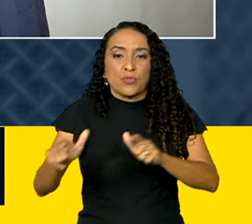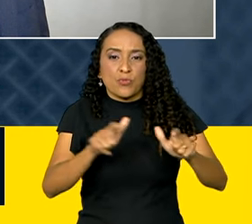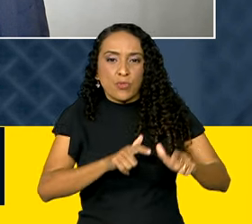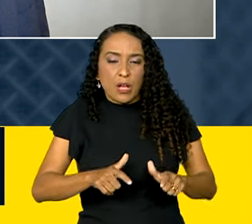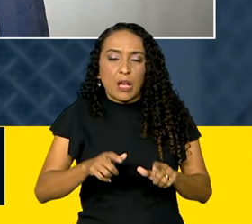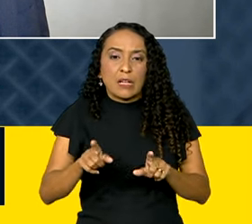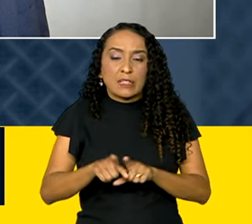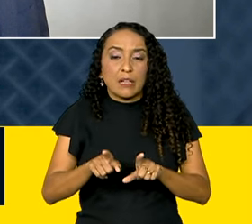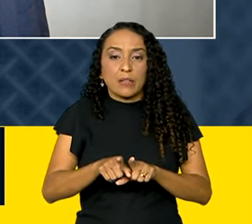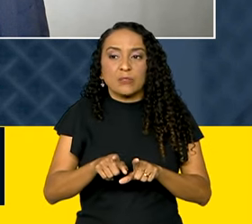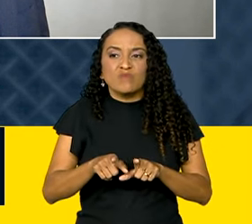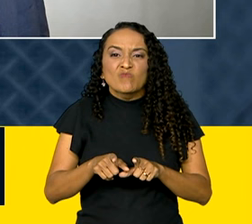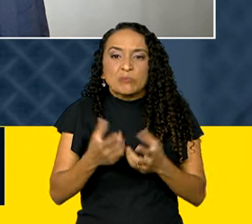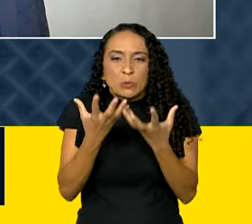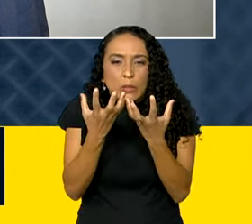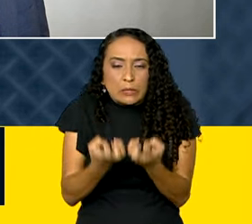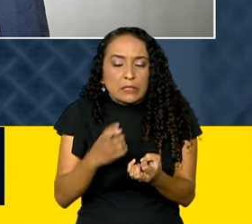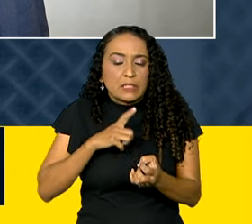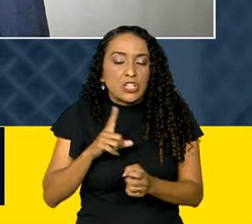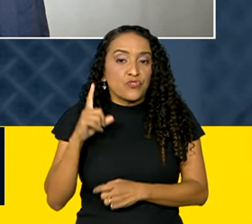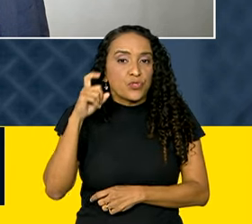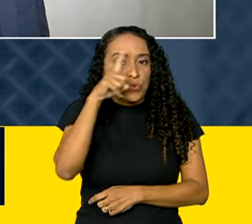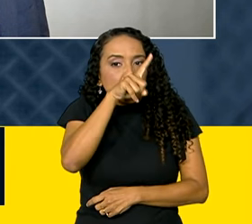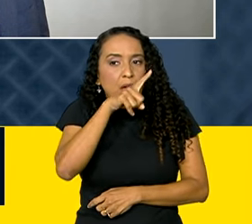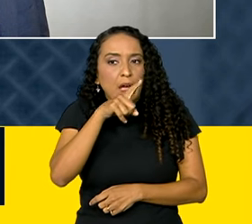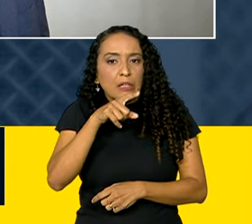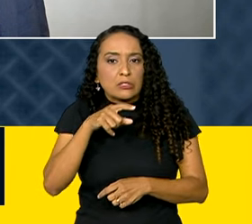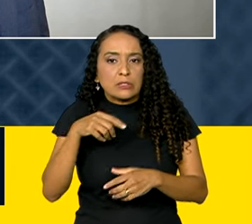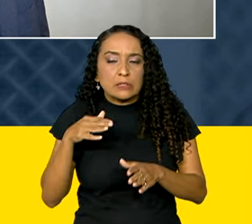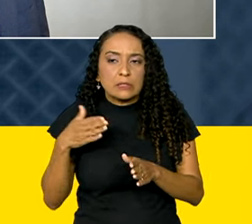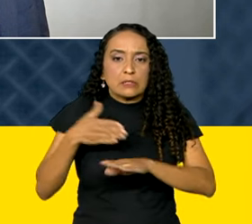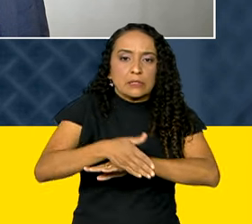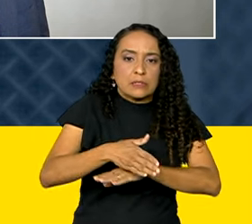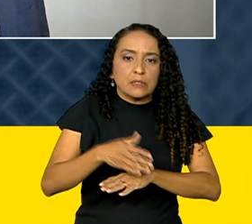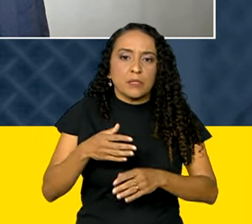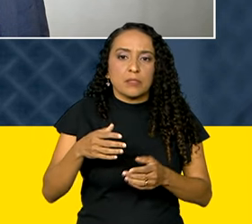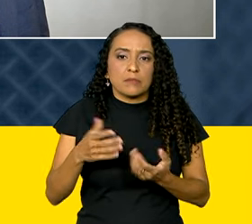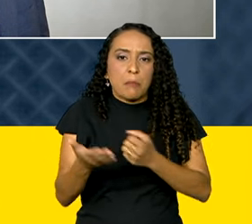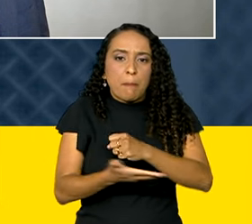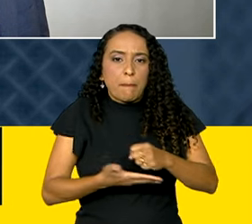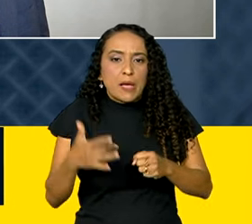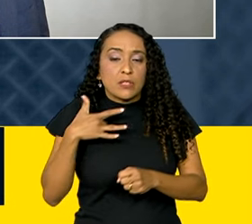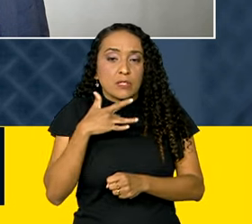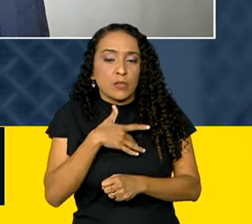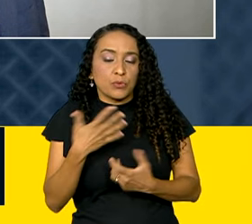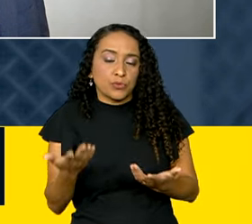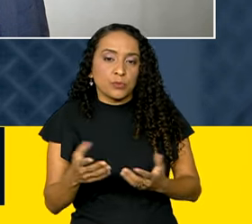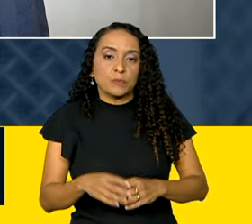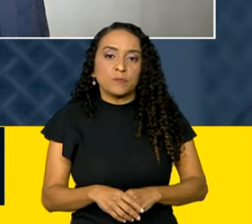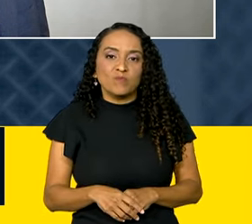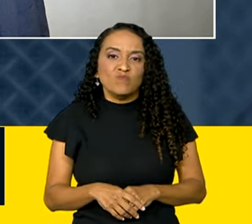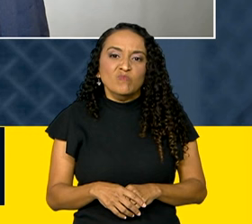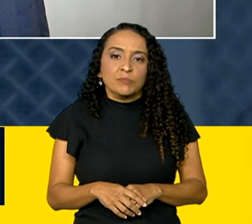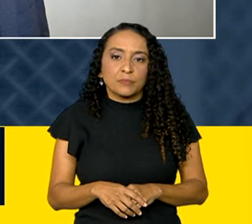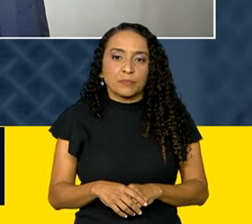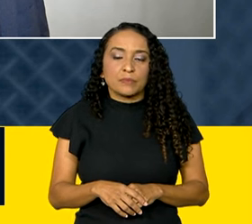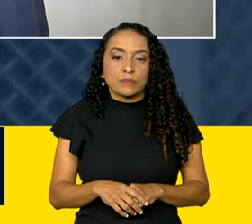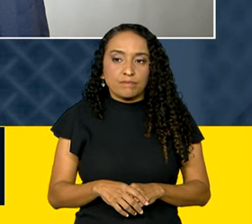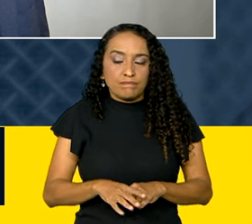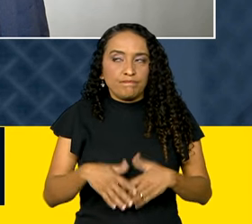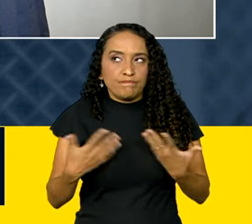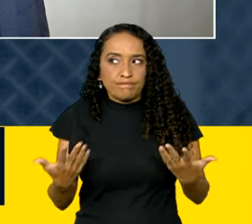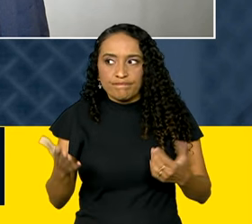com a seca e está tendo dificuldade de locomoção até para acessar serviços básicos, como a saúde? Veja, é